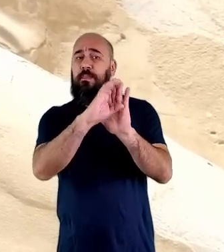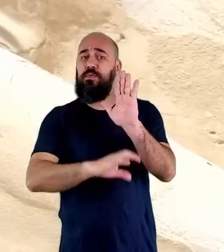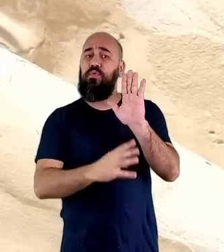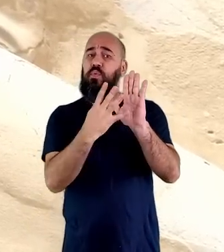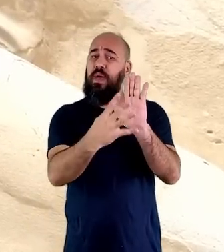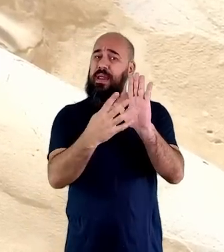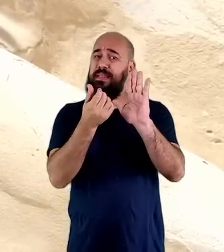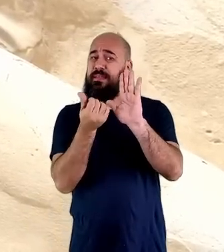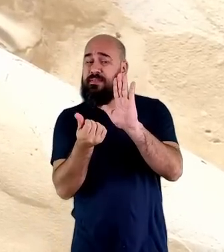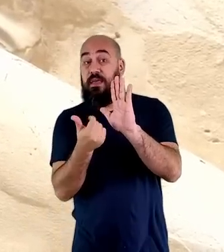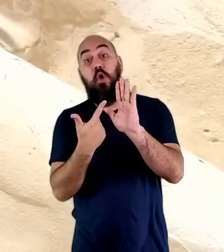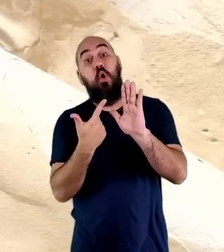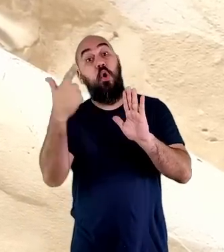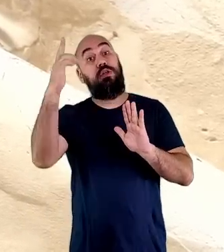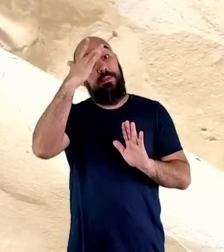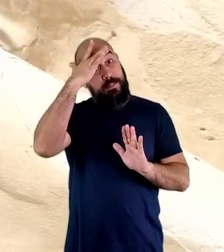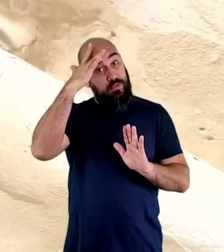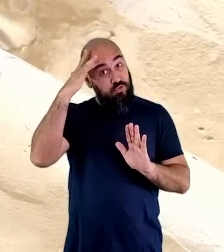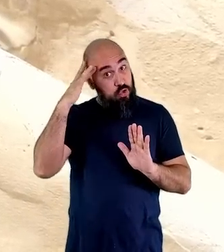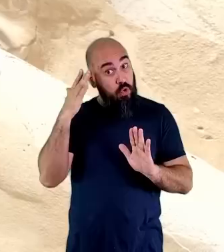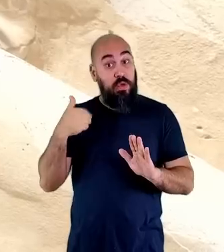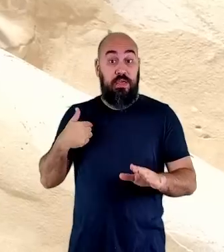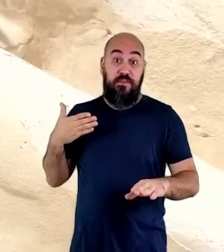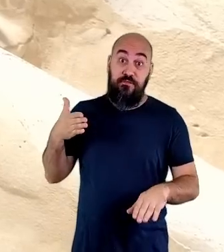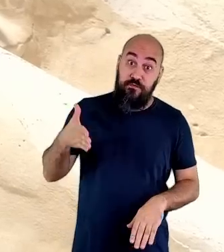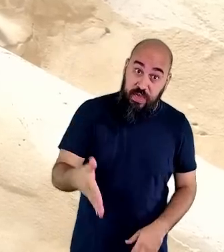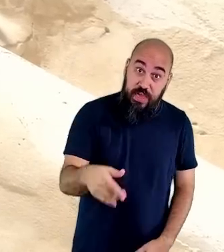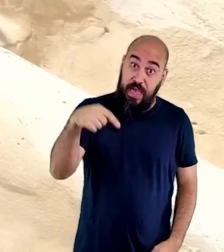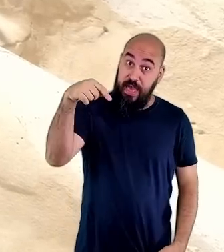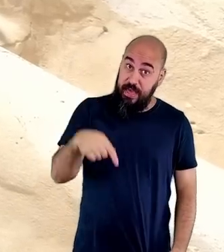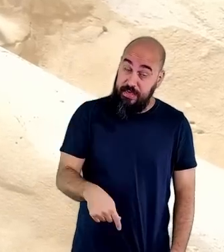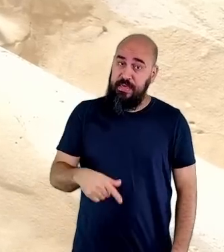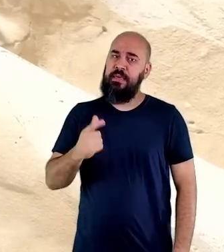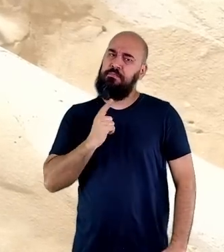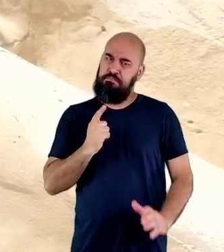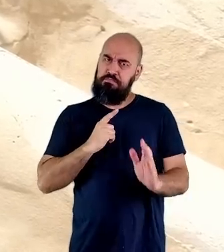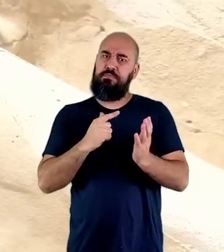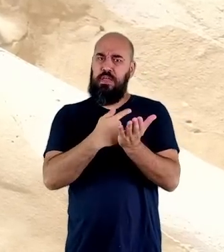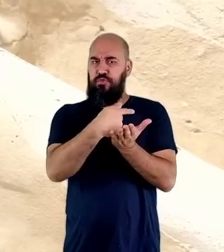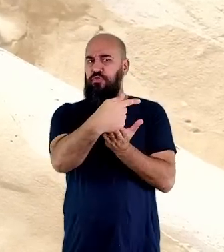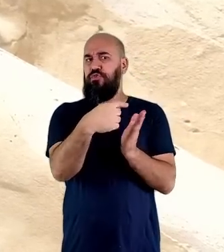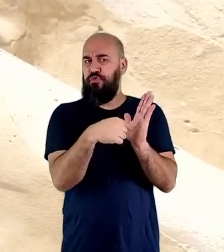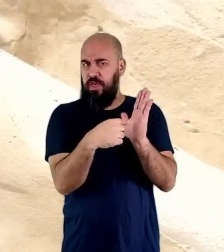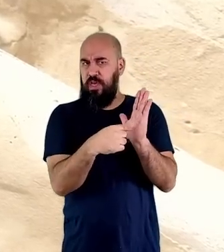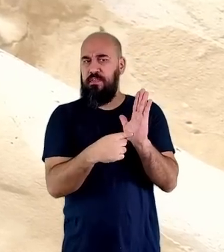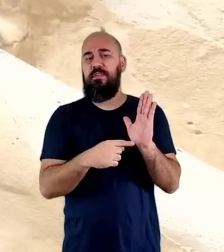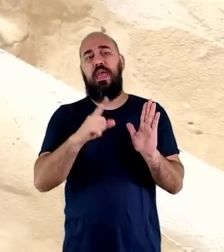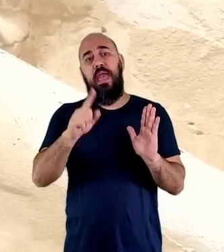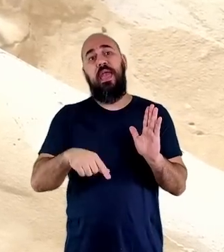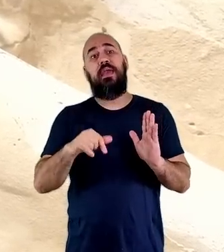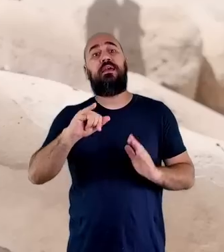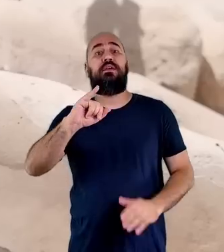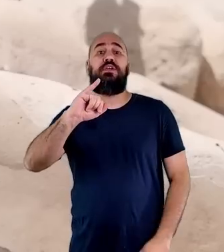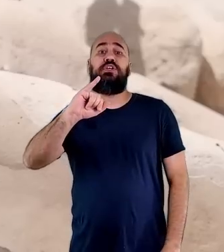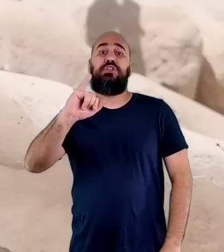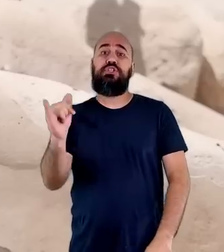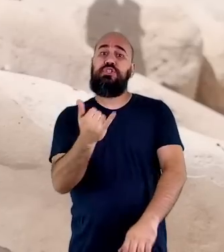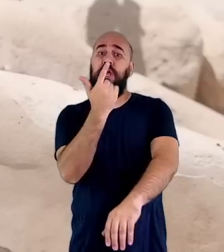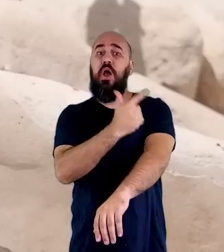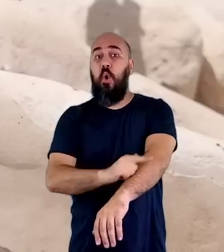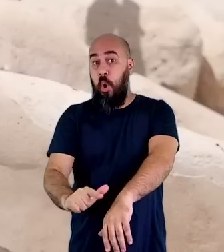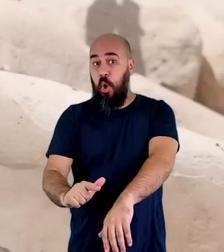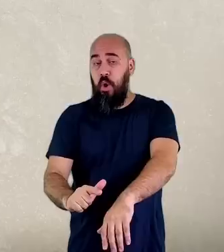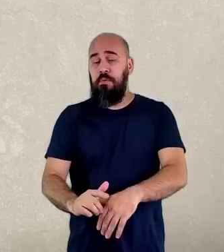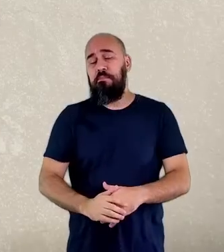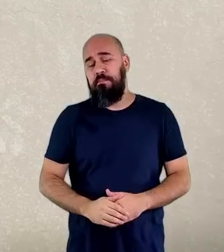outro patriarca do povo de Israel que passa por aqui e também é mencionado no livro do Gênesis é Jacó. E diz assim a